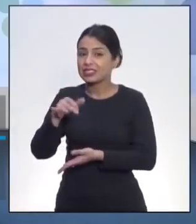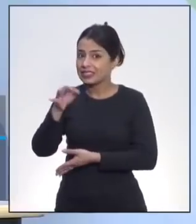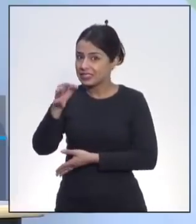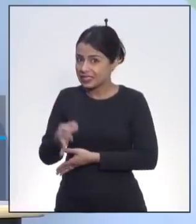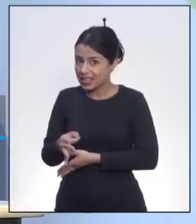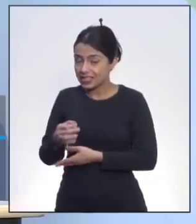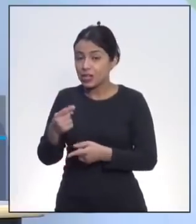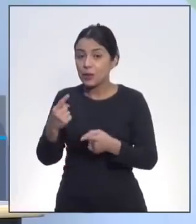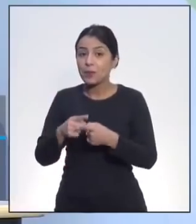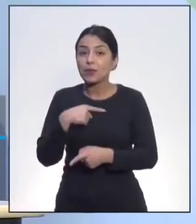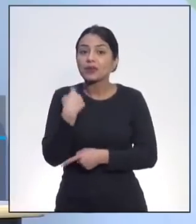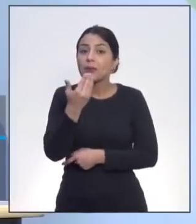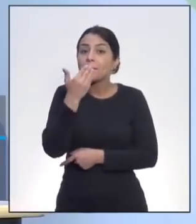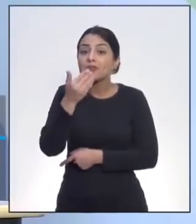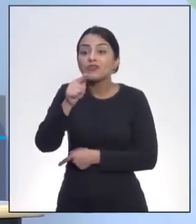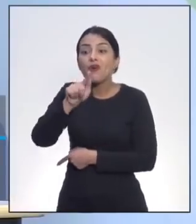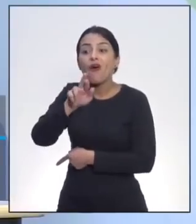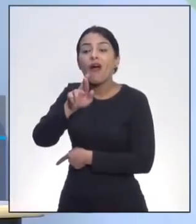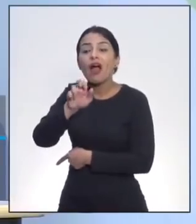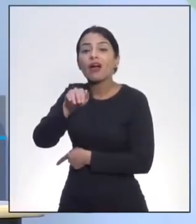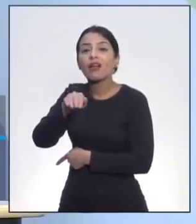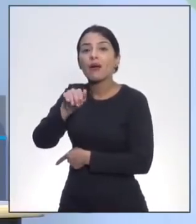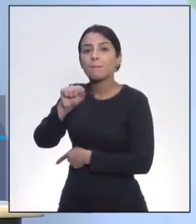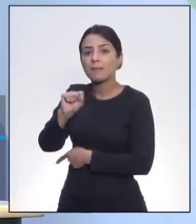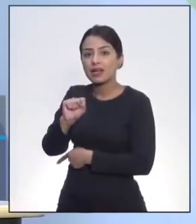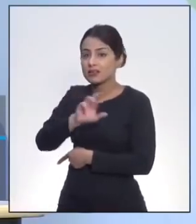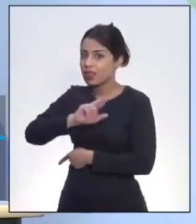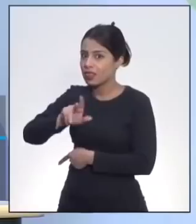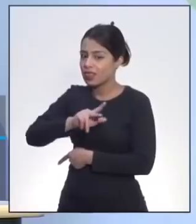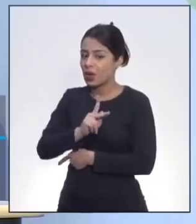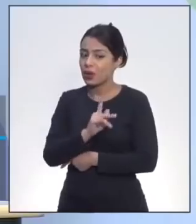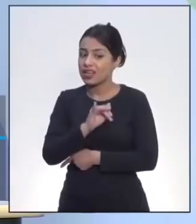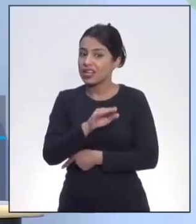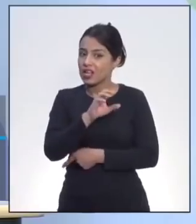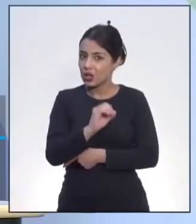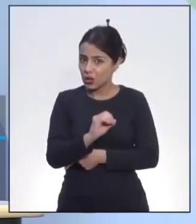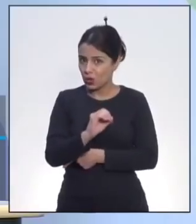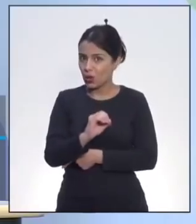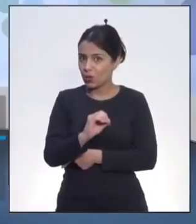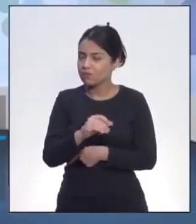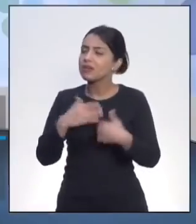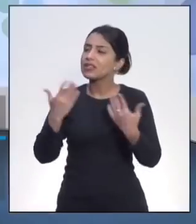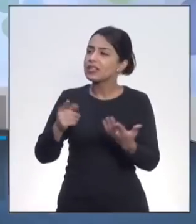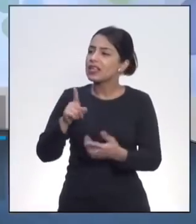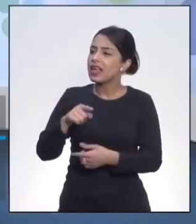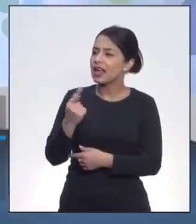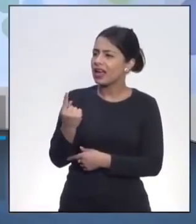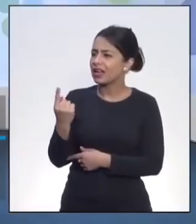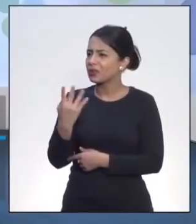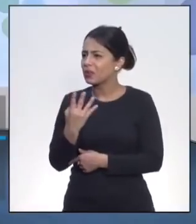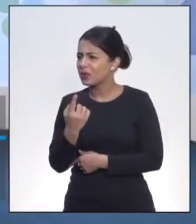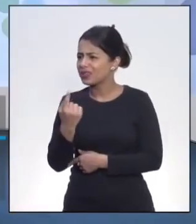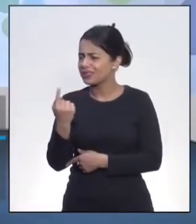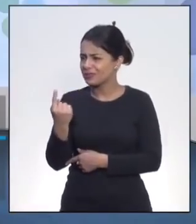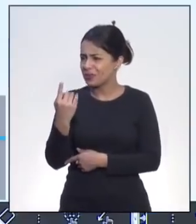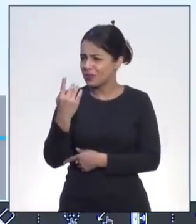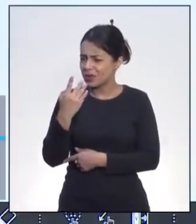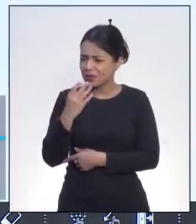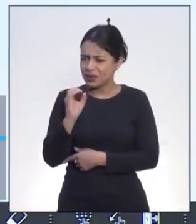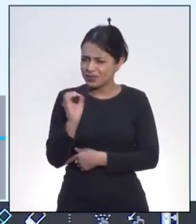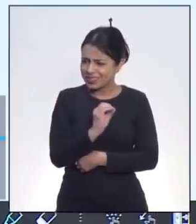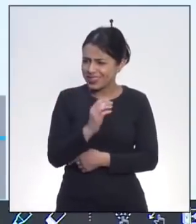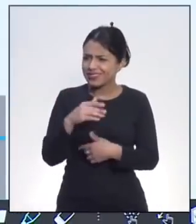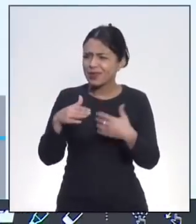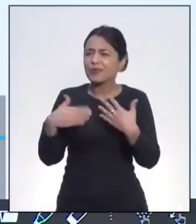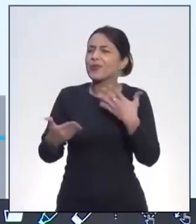pedido em gramas e não em quilogramas. Mas e aí, é 14.000, 1.400 ou nenhum deles? Então, é